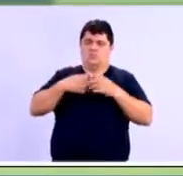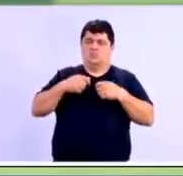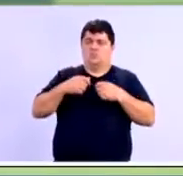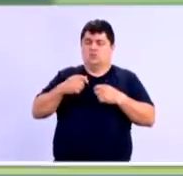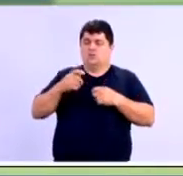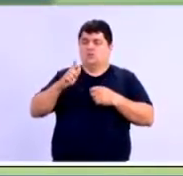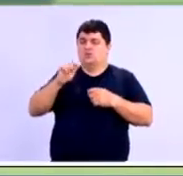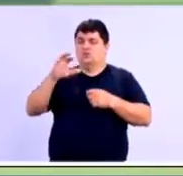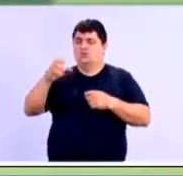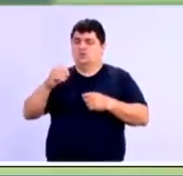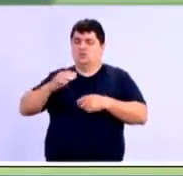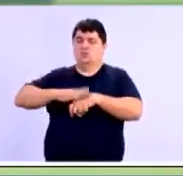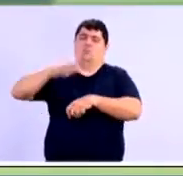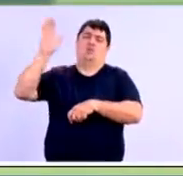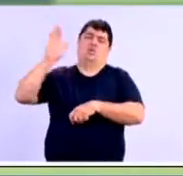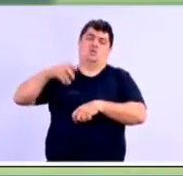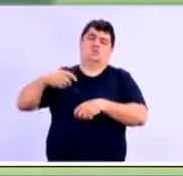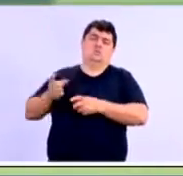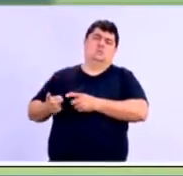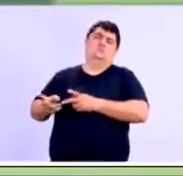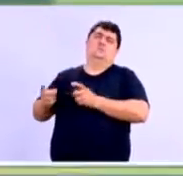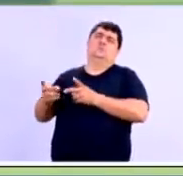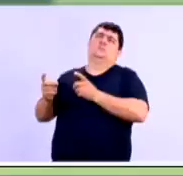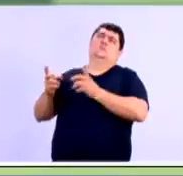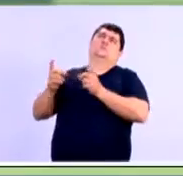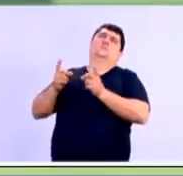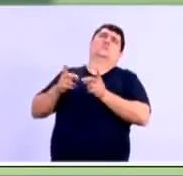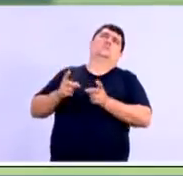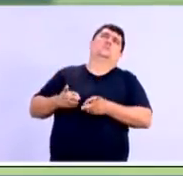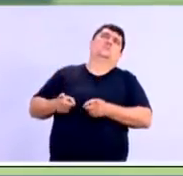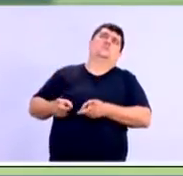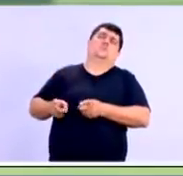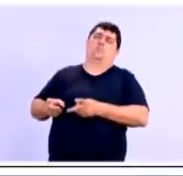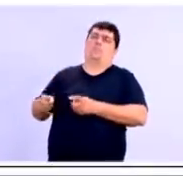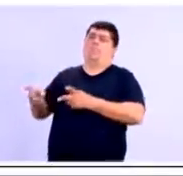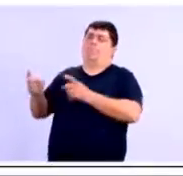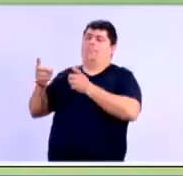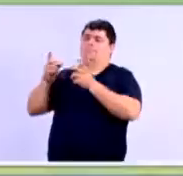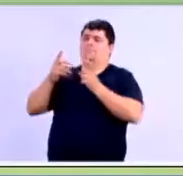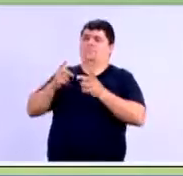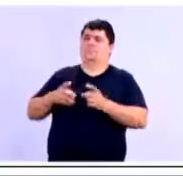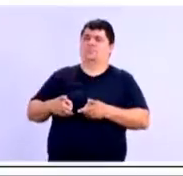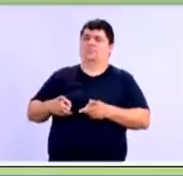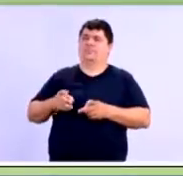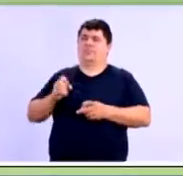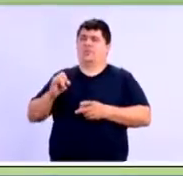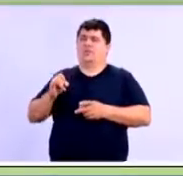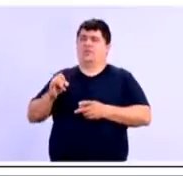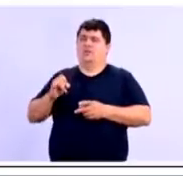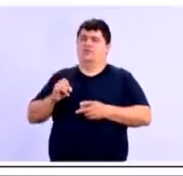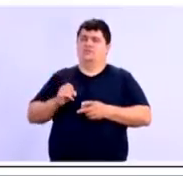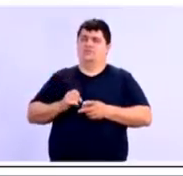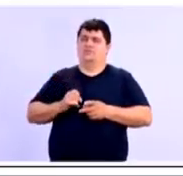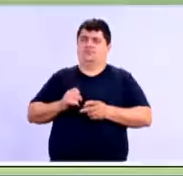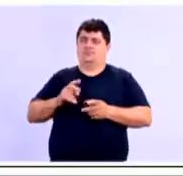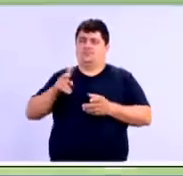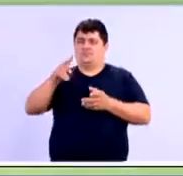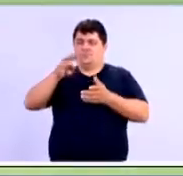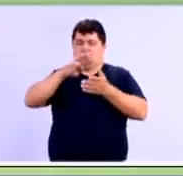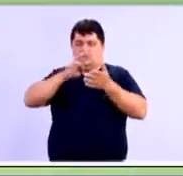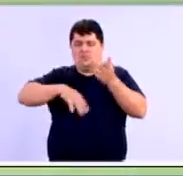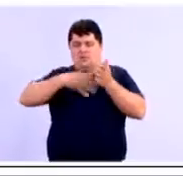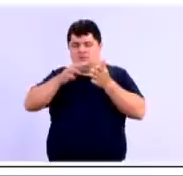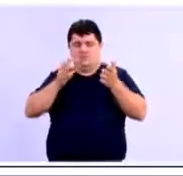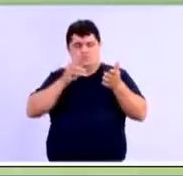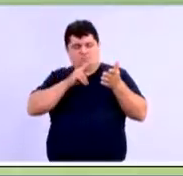giro do ativo grande, um giro maior, para eu conseguir ter uma rentabilidade. Quando eu vou nessa empresa e vou atrás das minhas